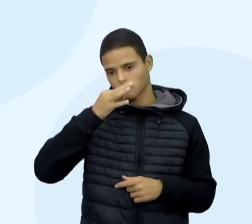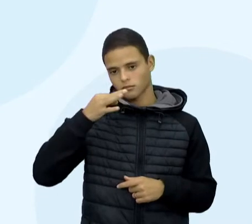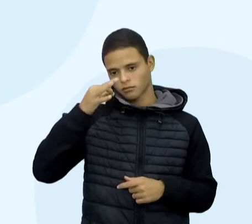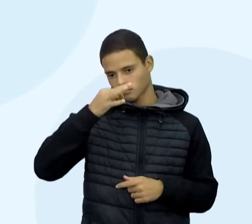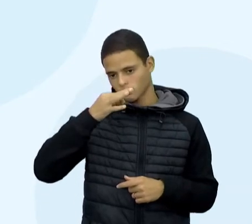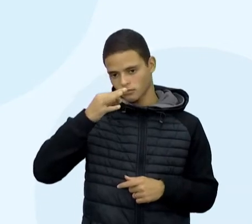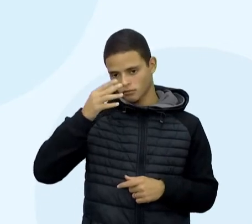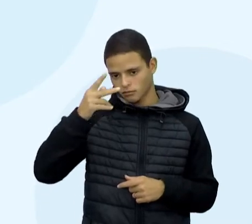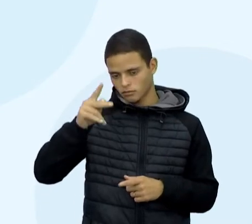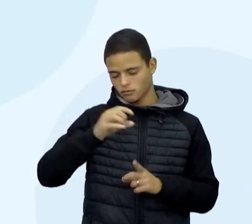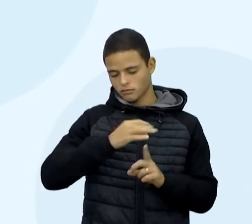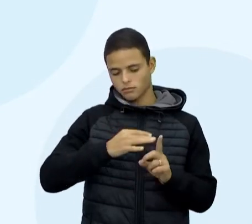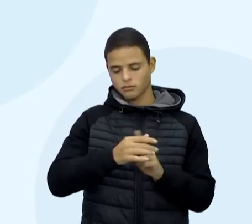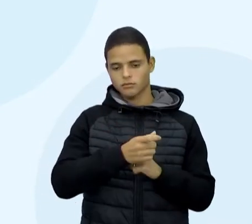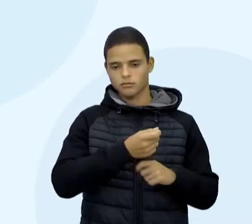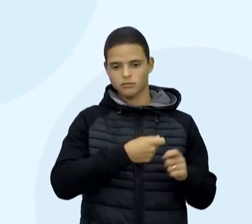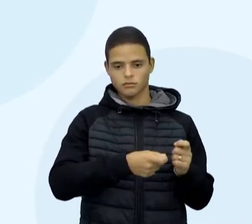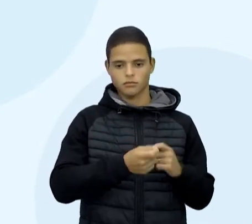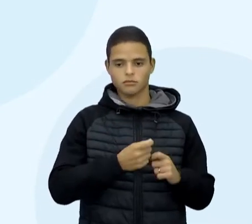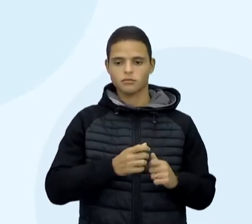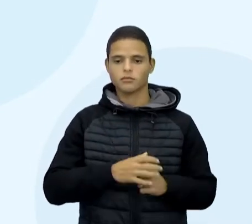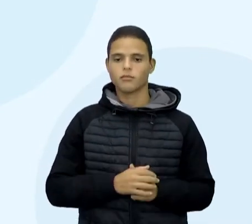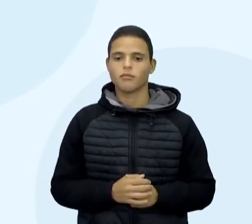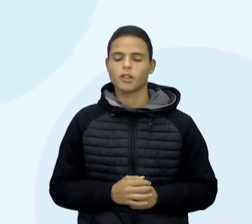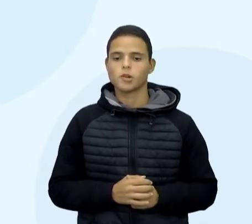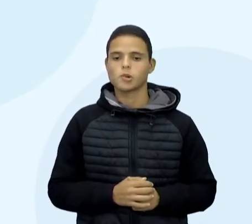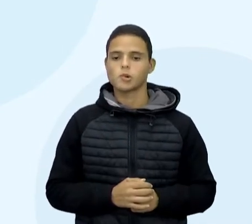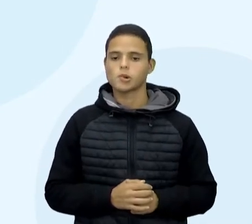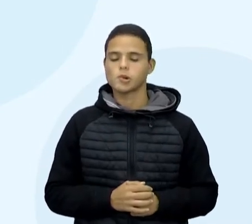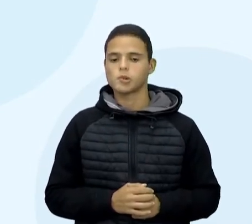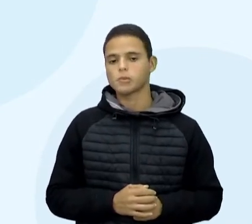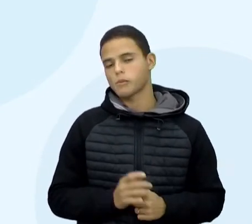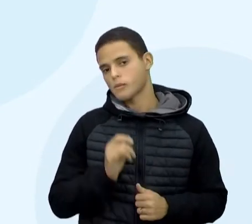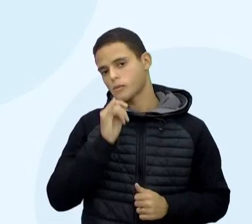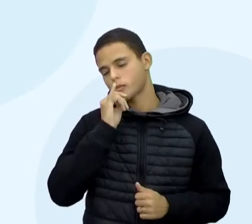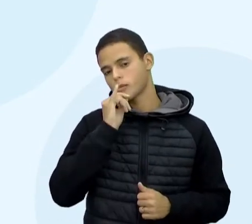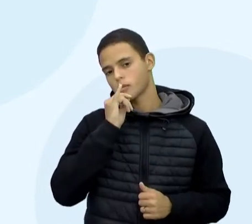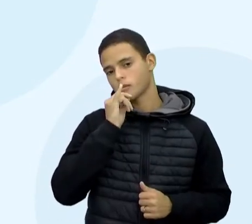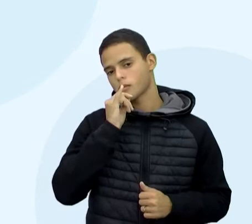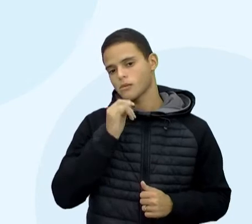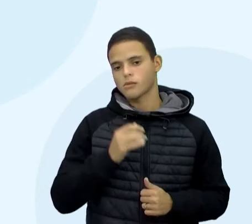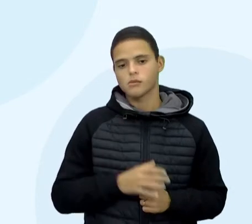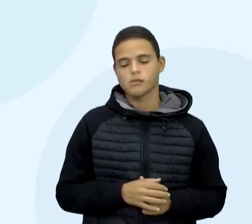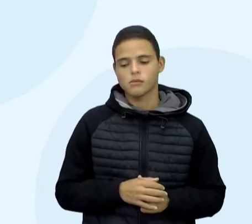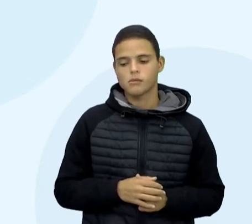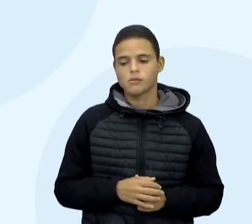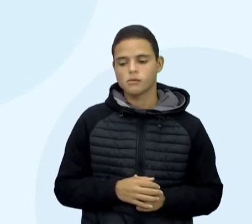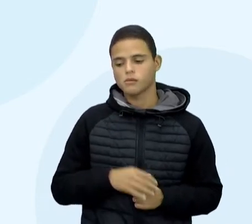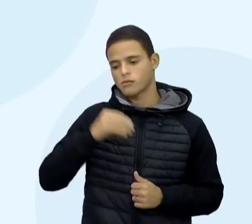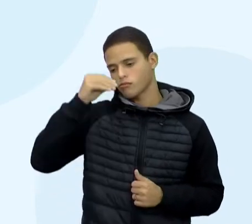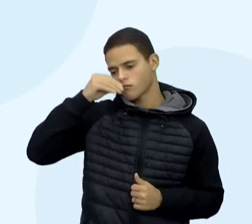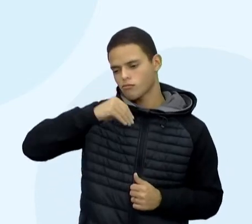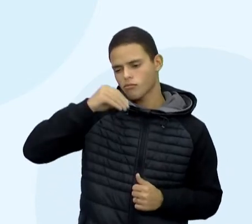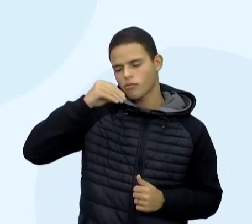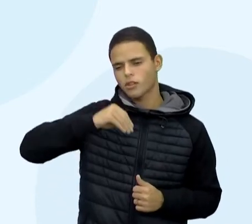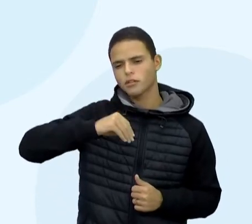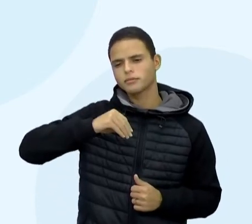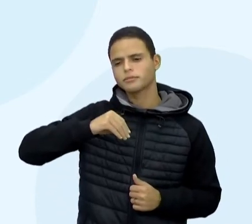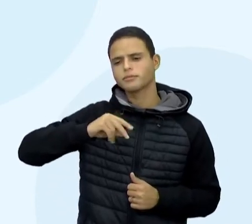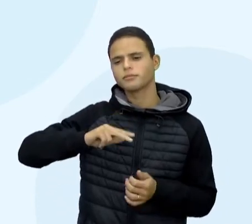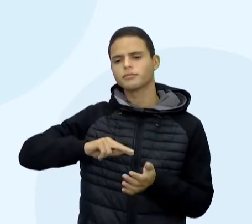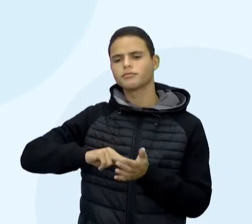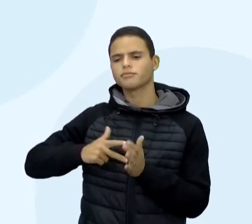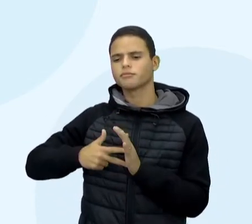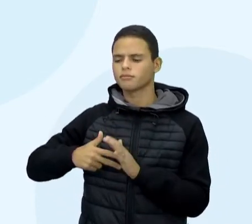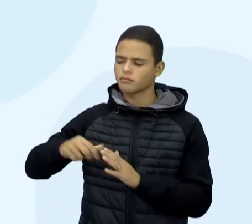vista social e econômico? Então, por exemplo, vulnerabilidade, o que essa região tem